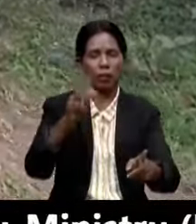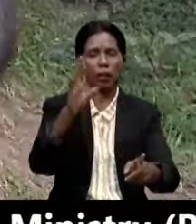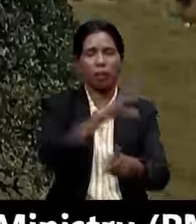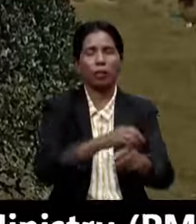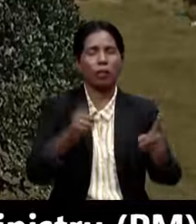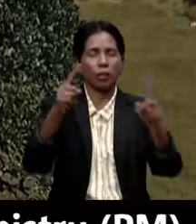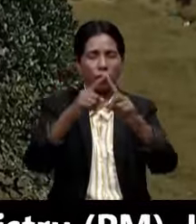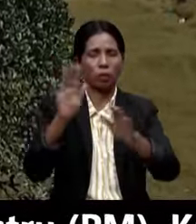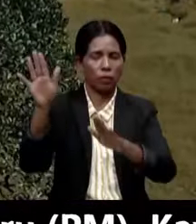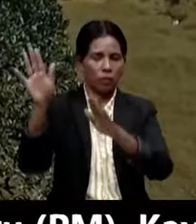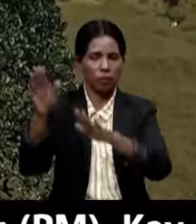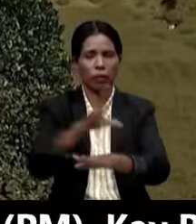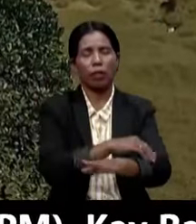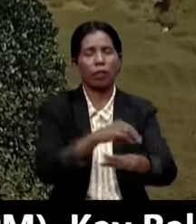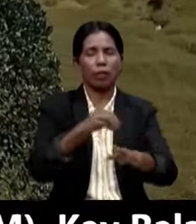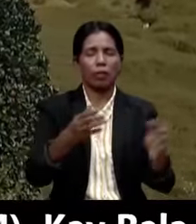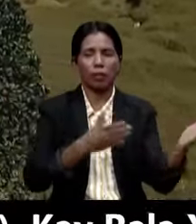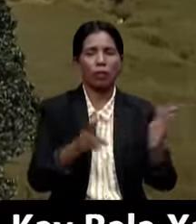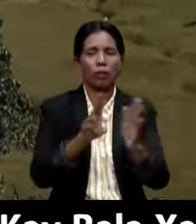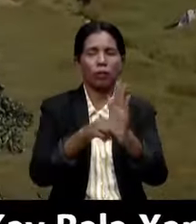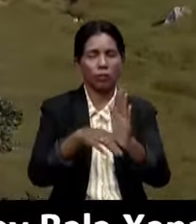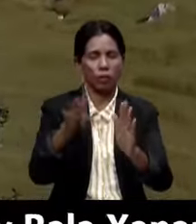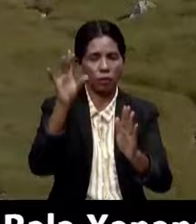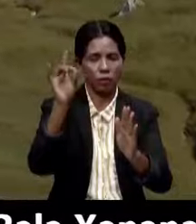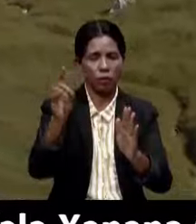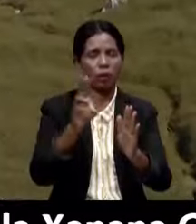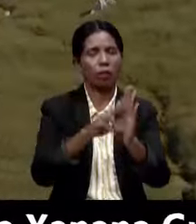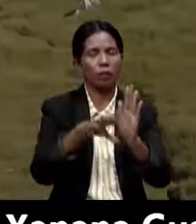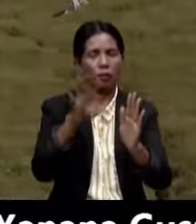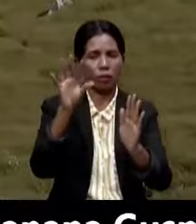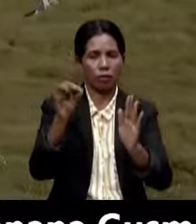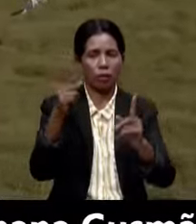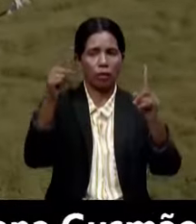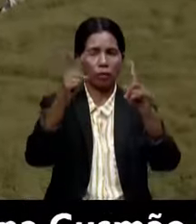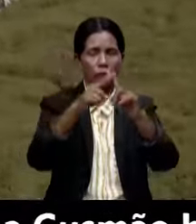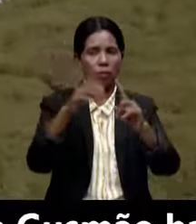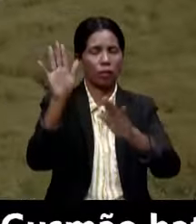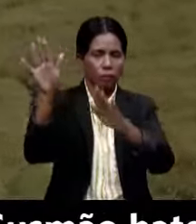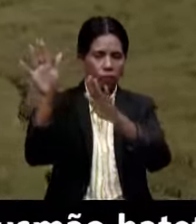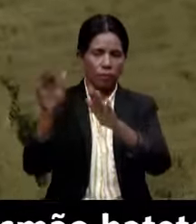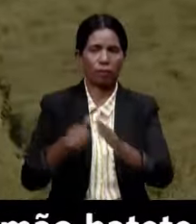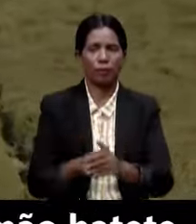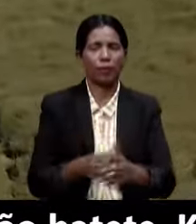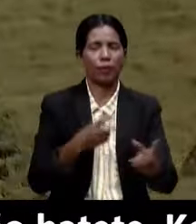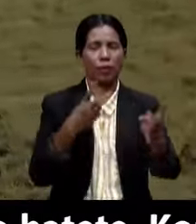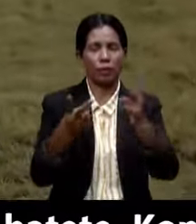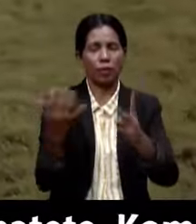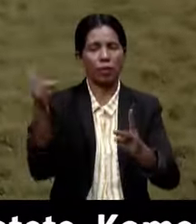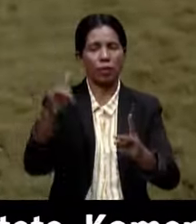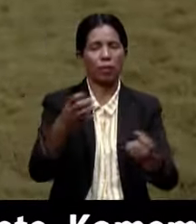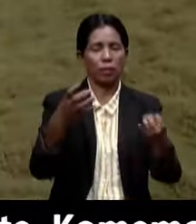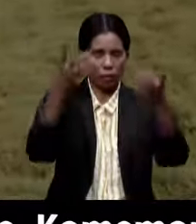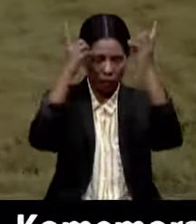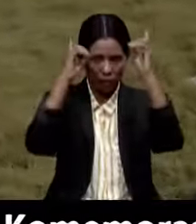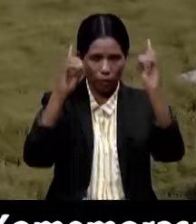dok tebes mais ou menos lori oras walu lai oras sia hafuento iha neba. Tambane visitante barak mag